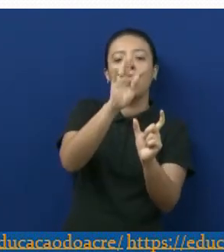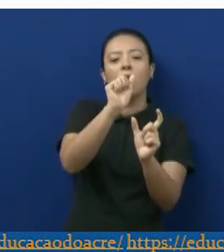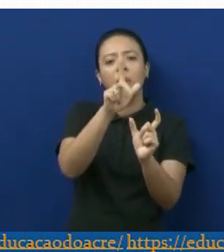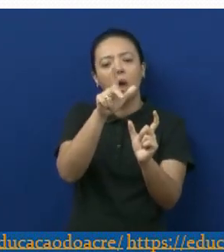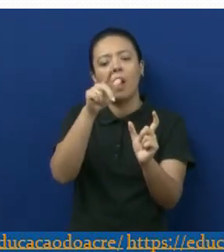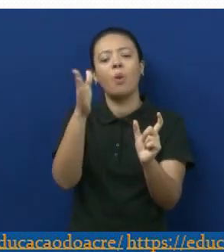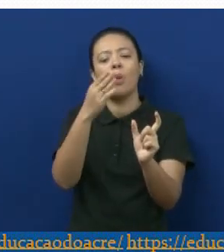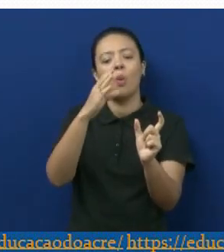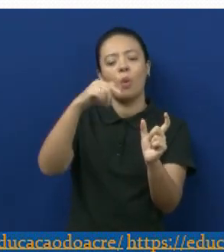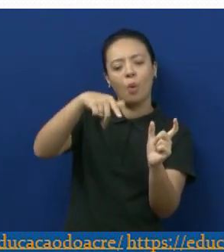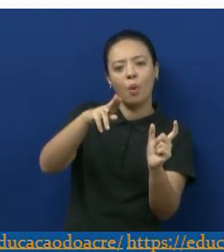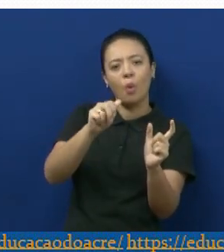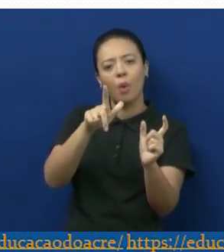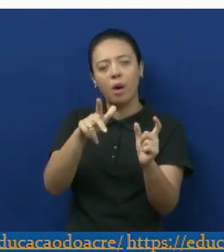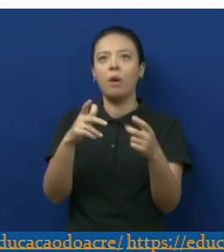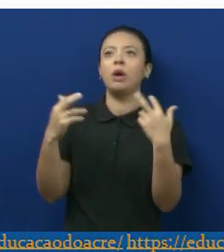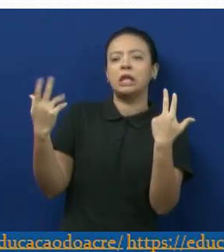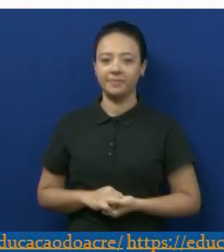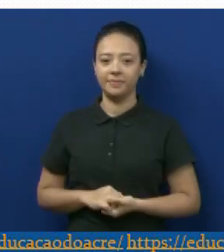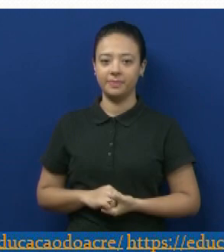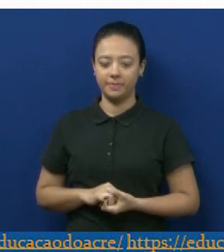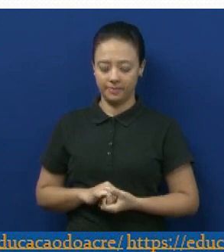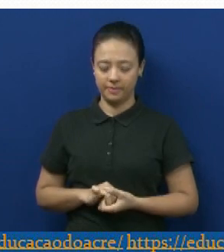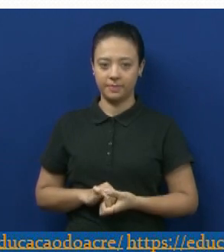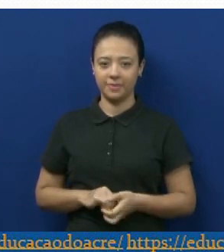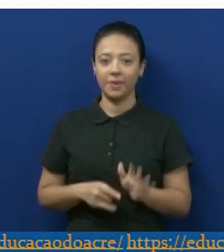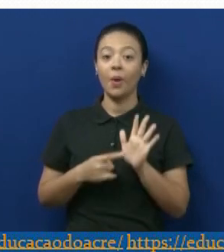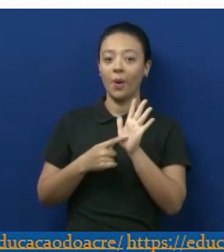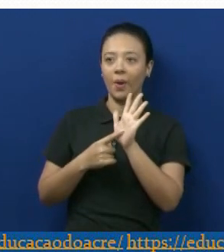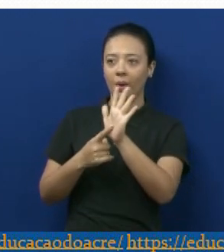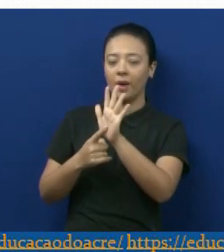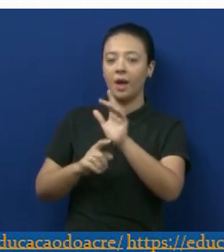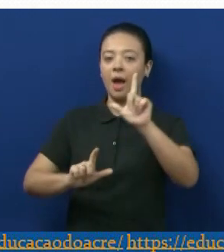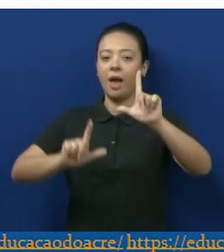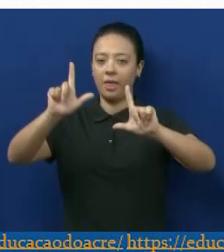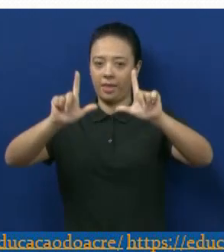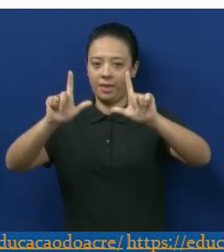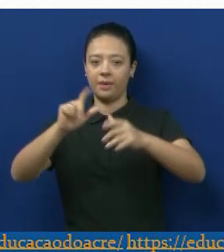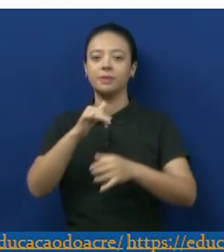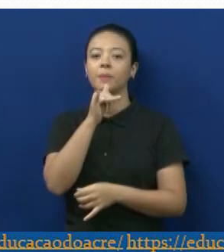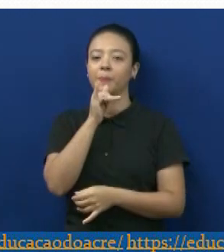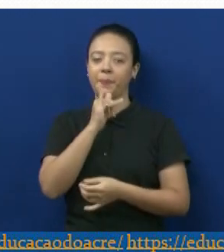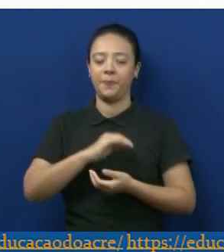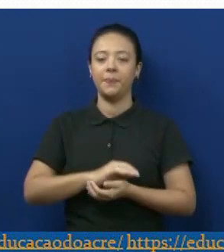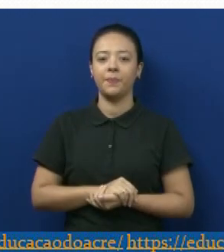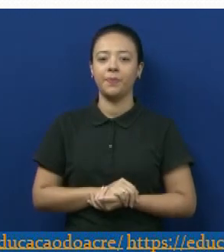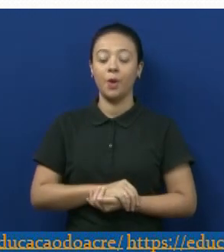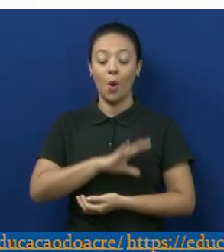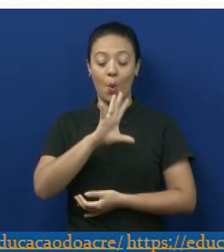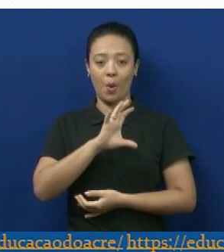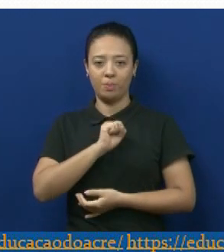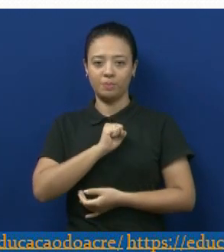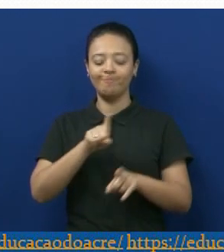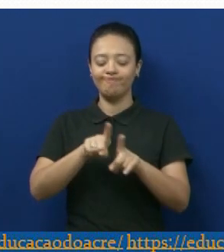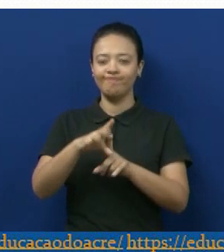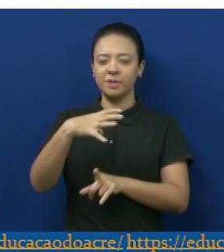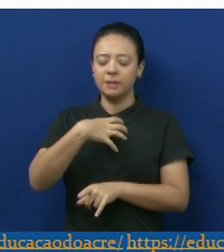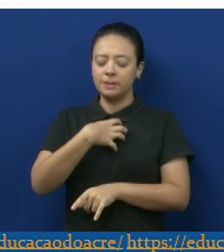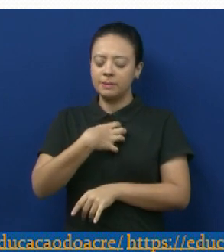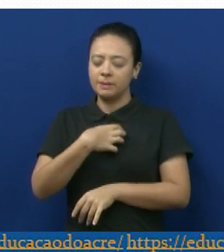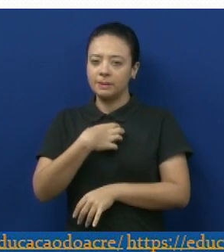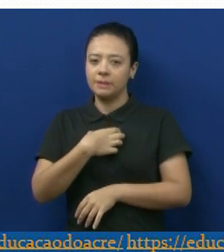a, como, que nem, dentre outros. Olha esse exemplo aí na sua telinha. O amor e a agonia